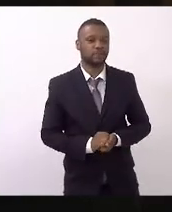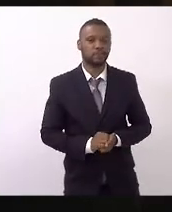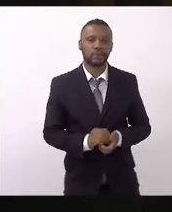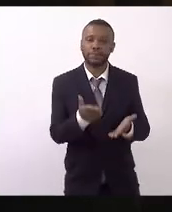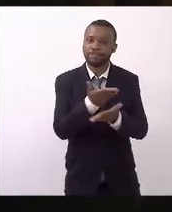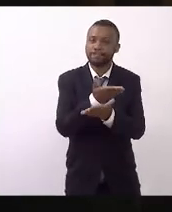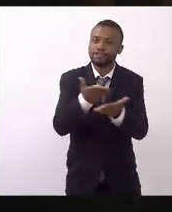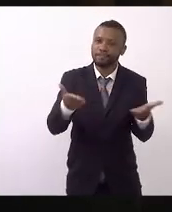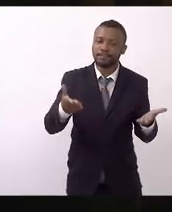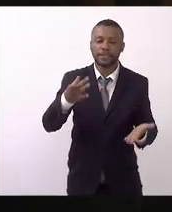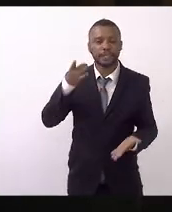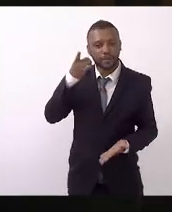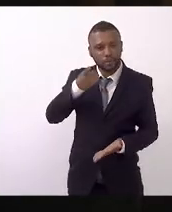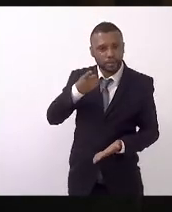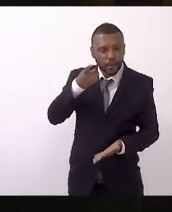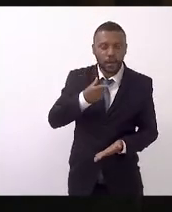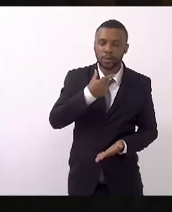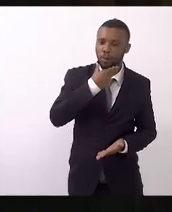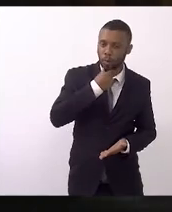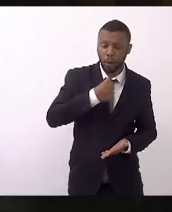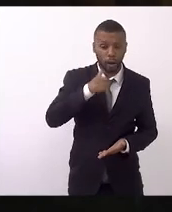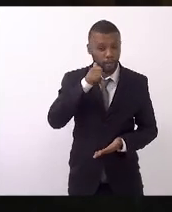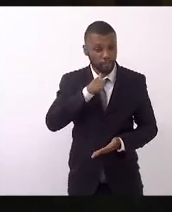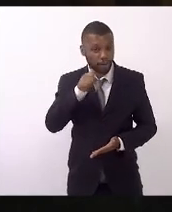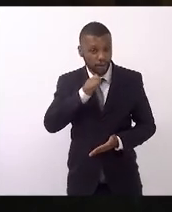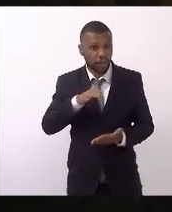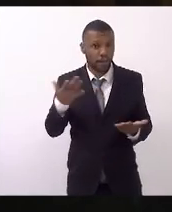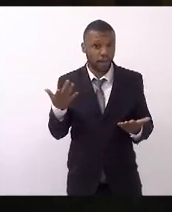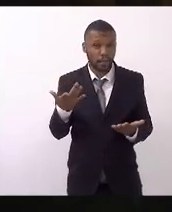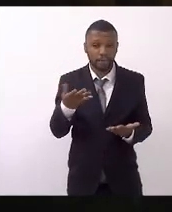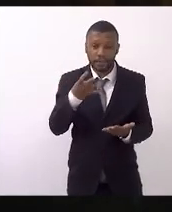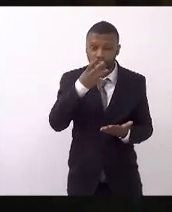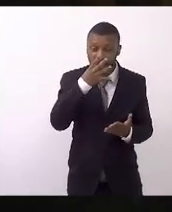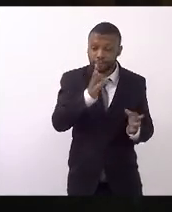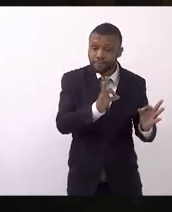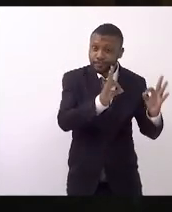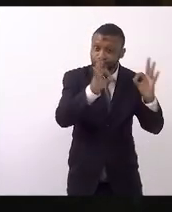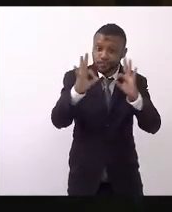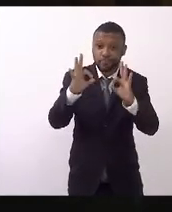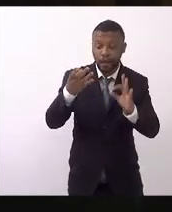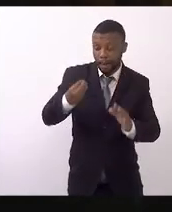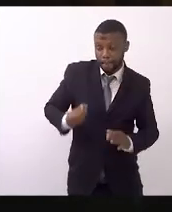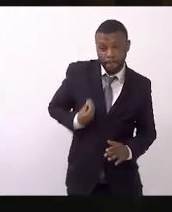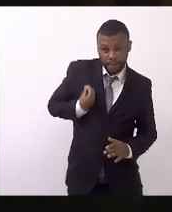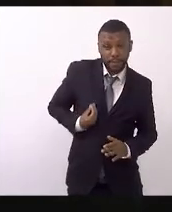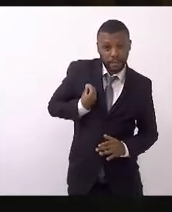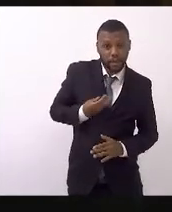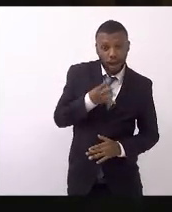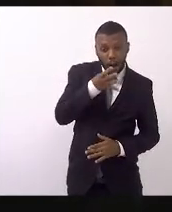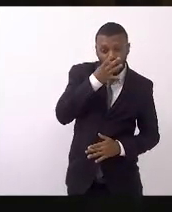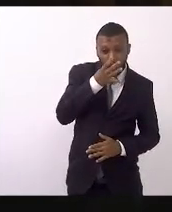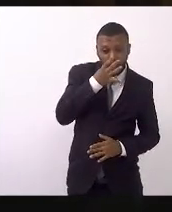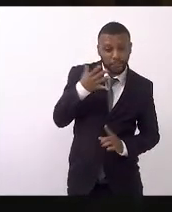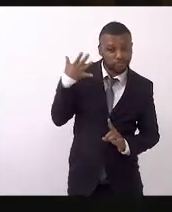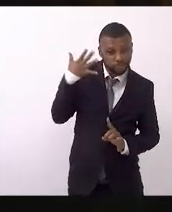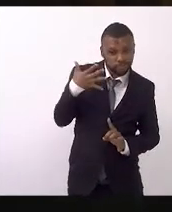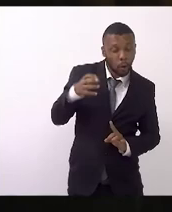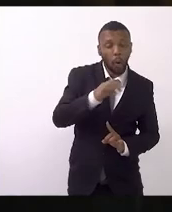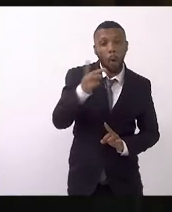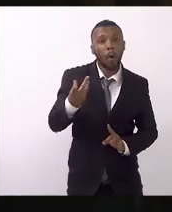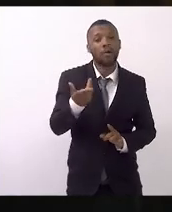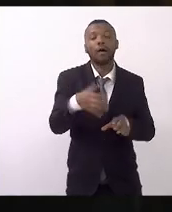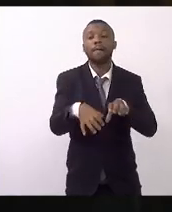senhoras e senhores deputados que nos assistem de forma presencial ou de